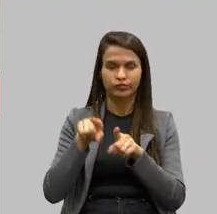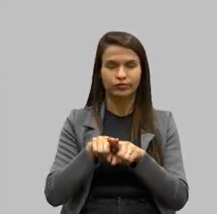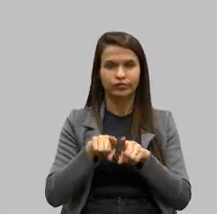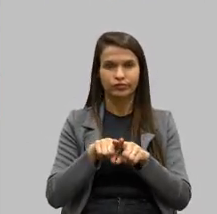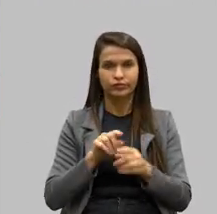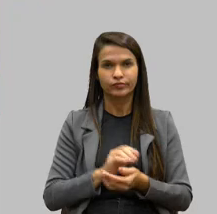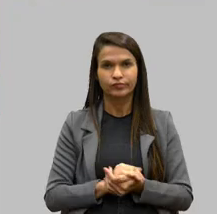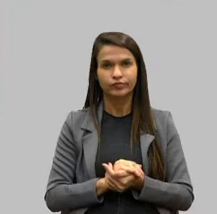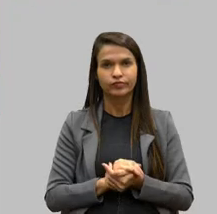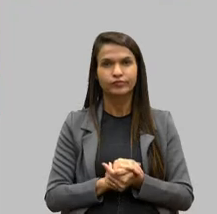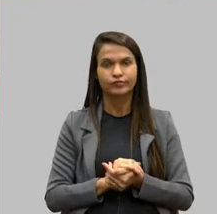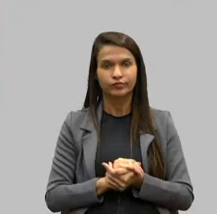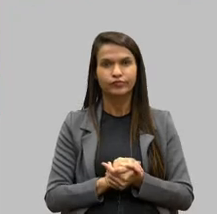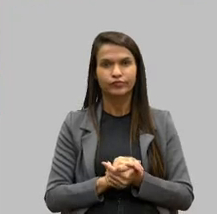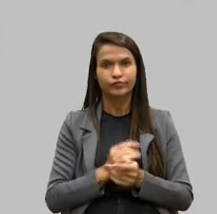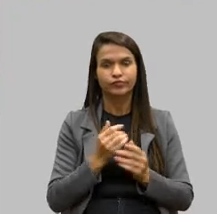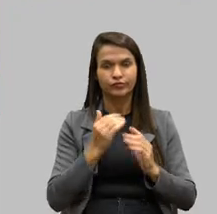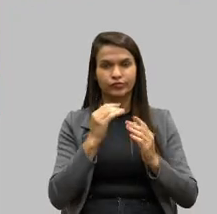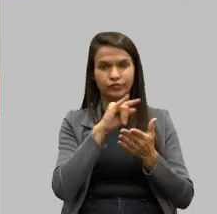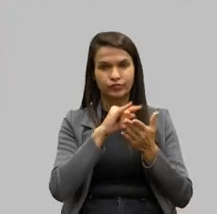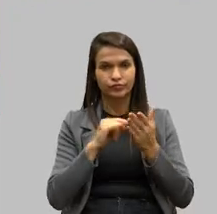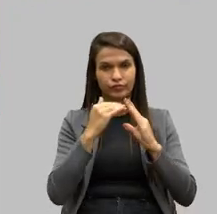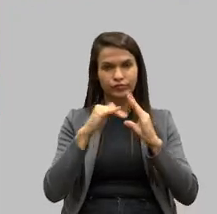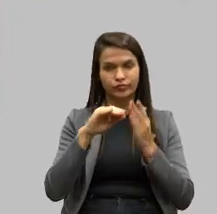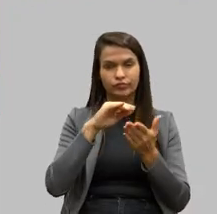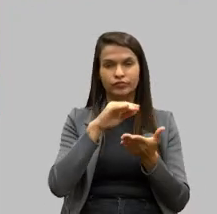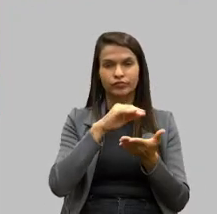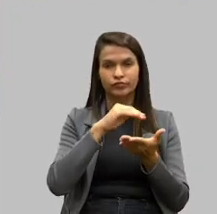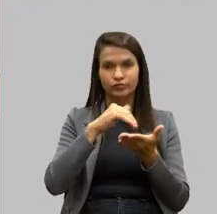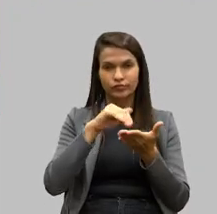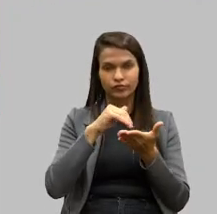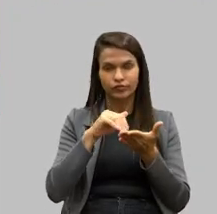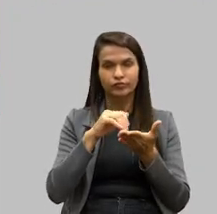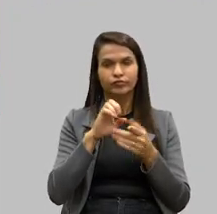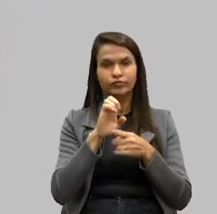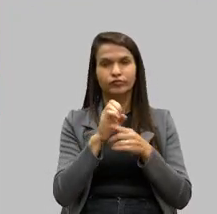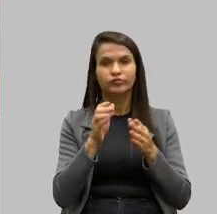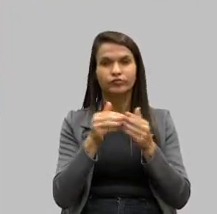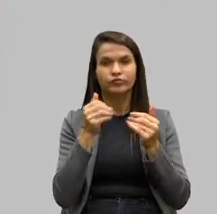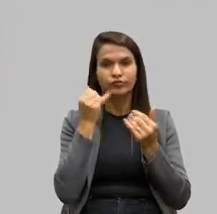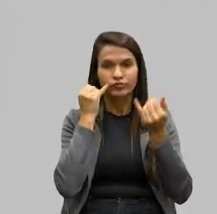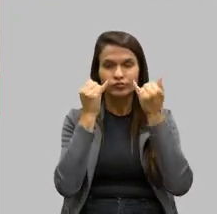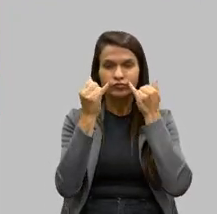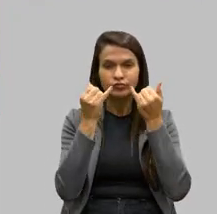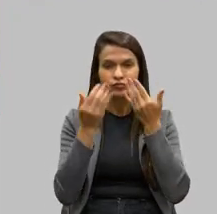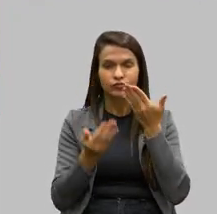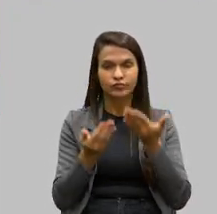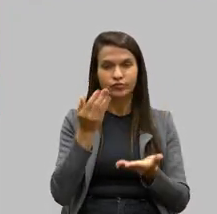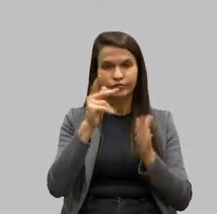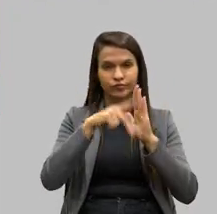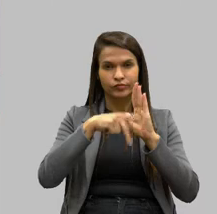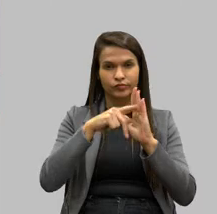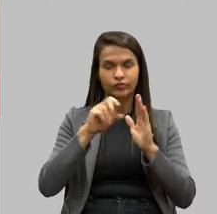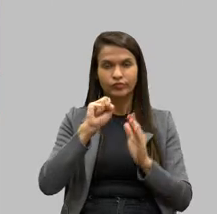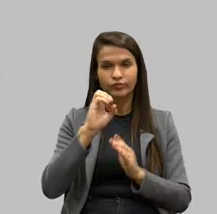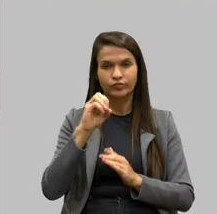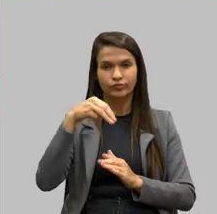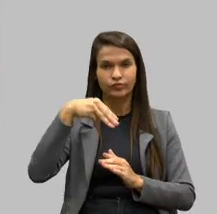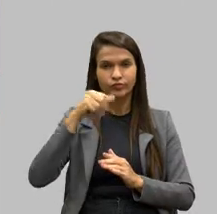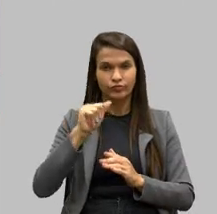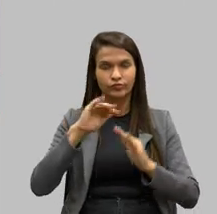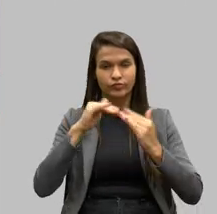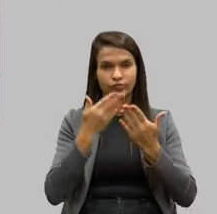Requerimento que seja encaminhada ao secretário de Estado da Educação, pedido de informações sobre o balanço do projeto SOMAR na rede